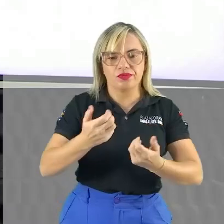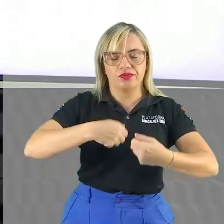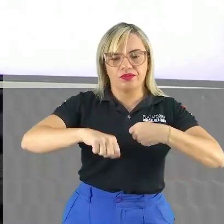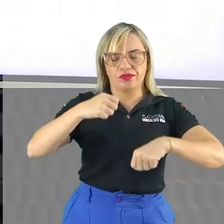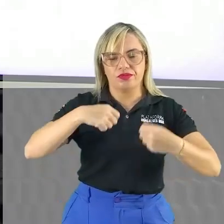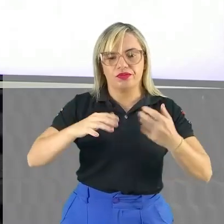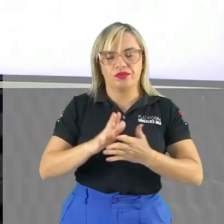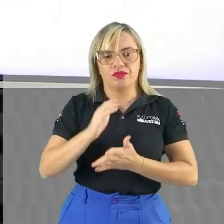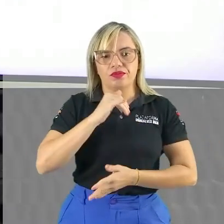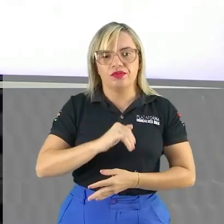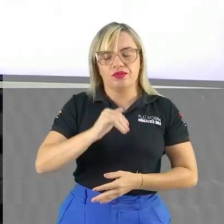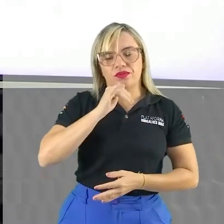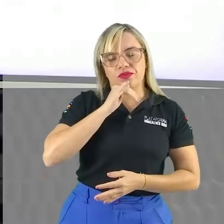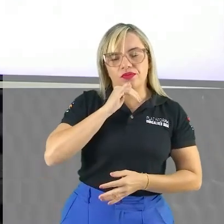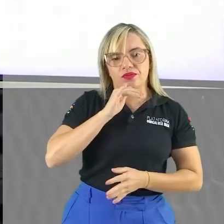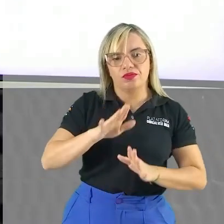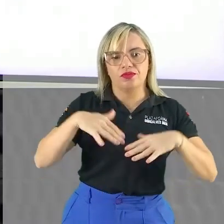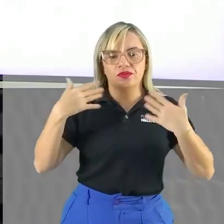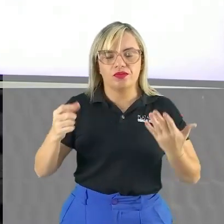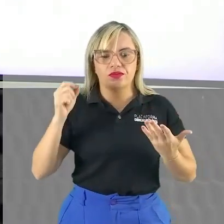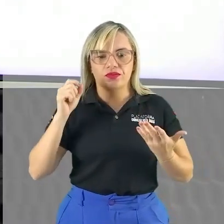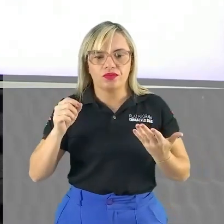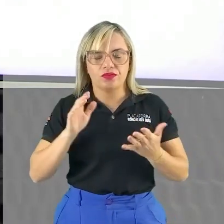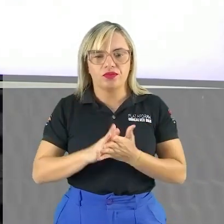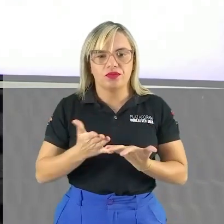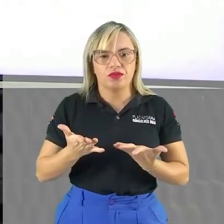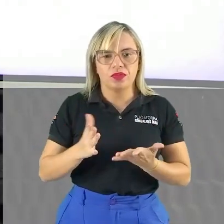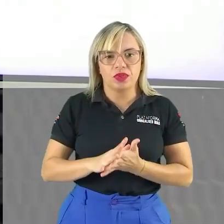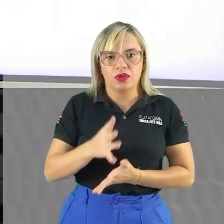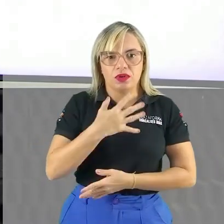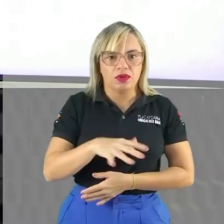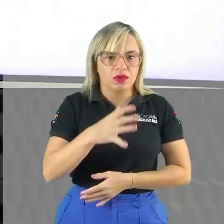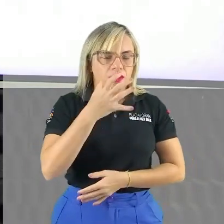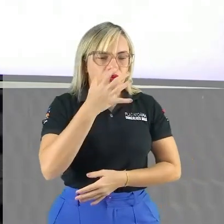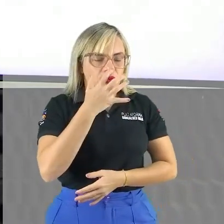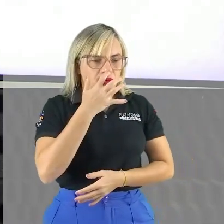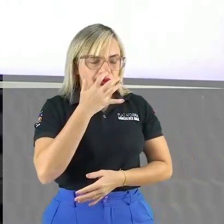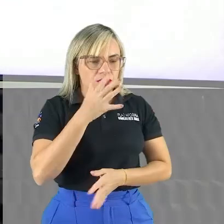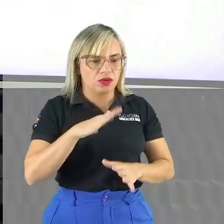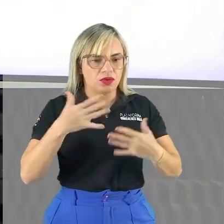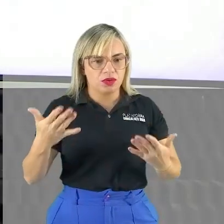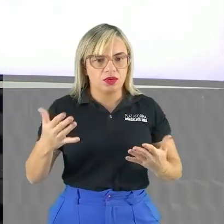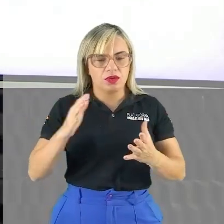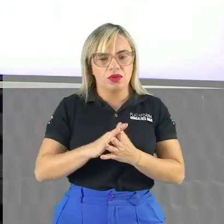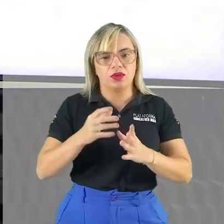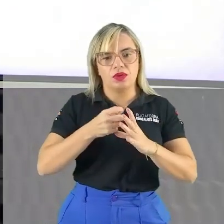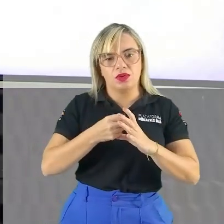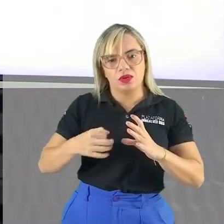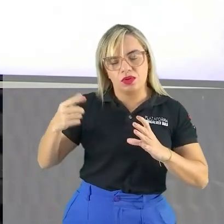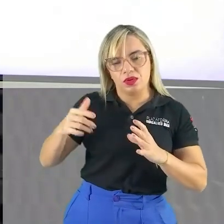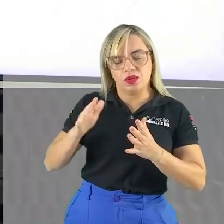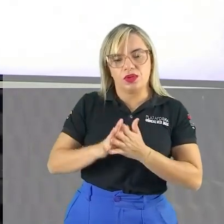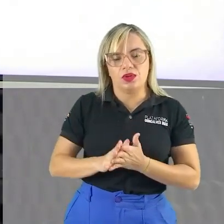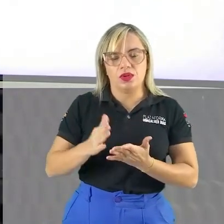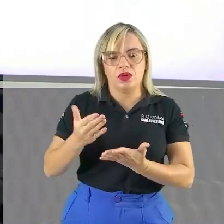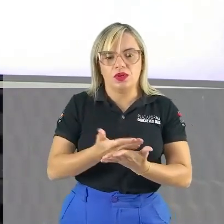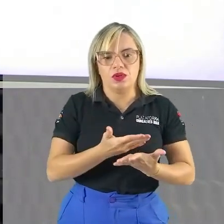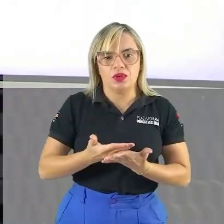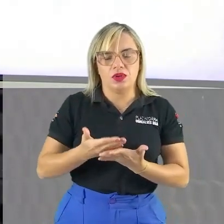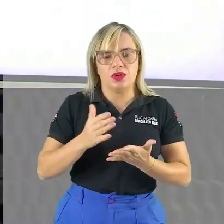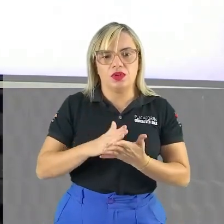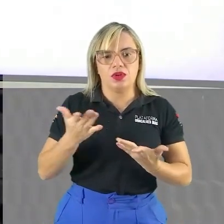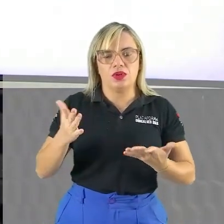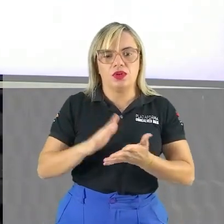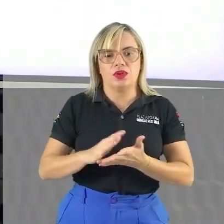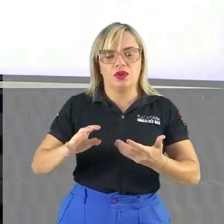por exemplo, uma das marcas que mais chocam e que ainda você tem vários estudos, que é o